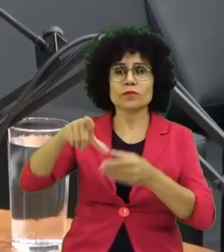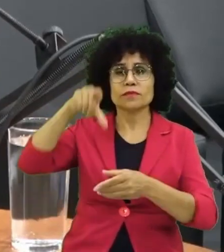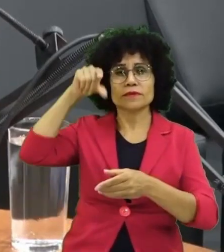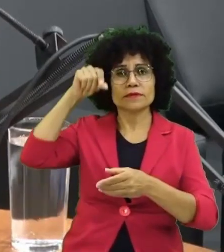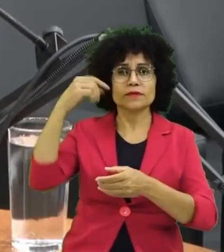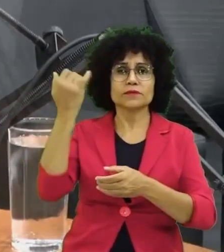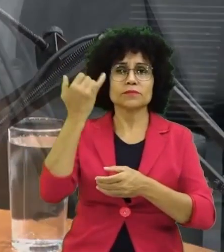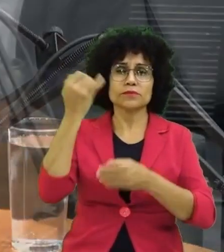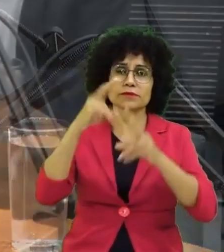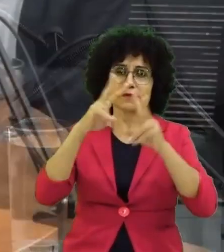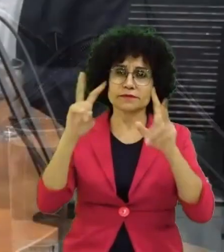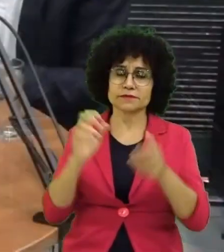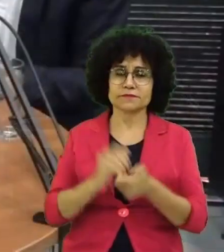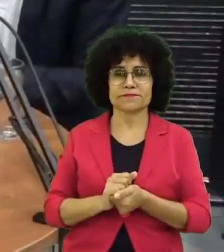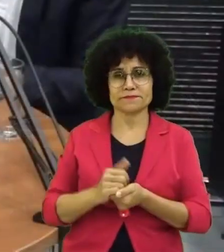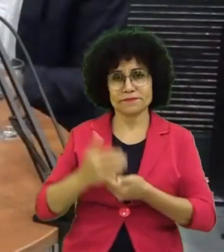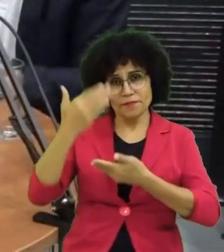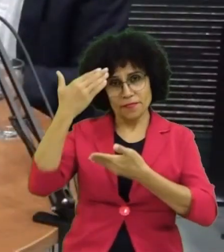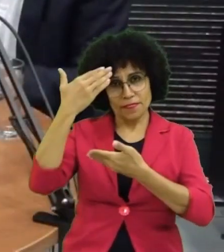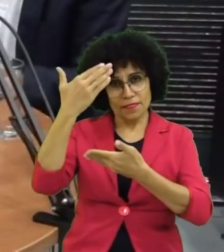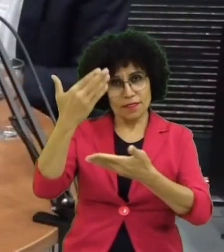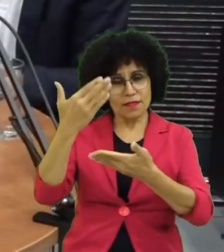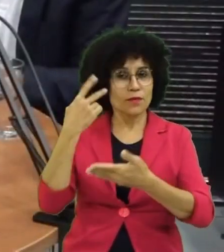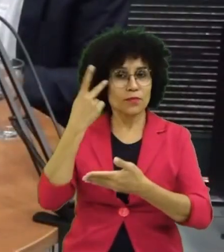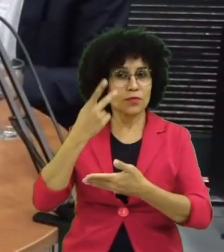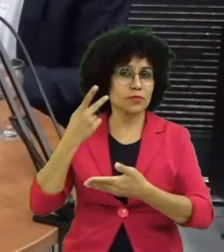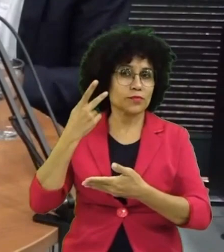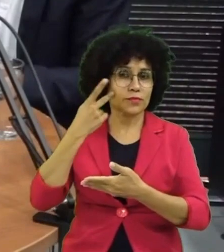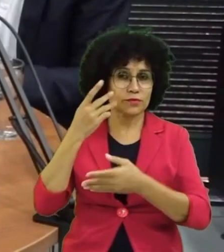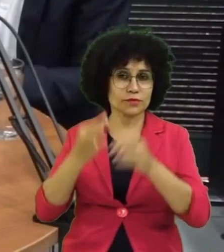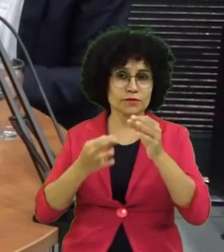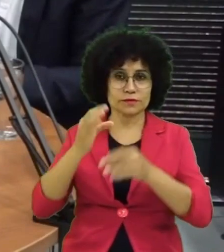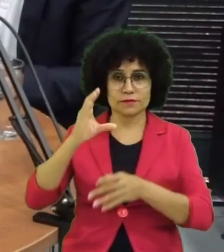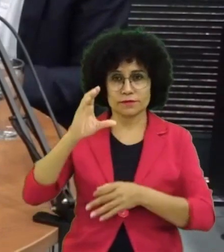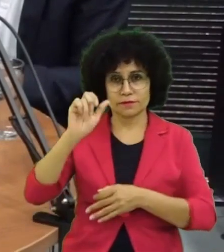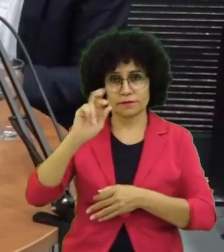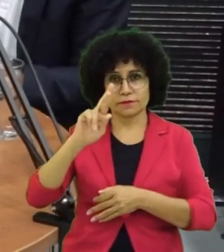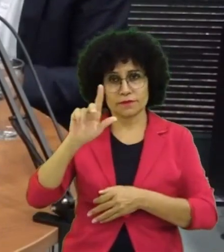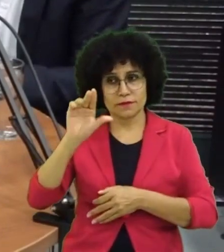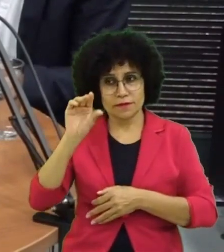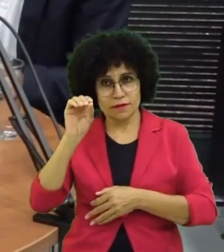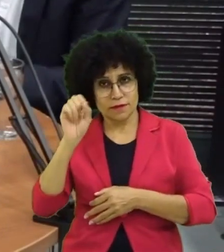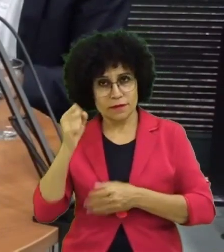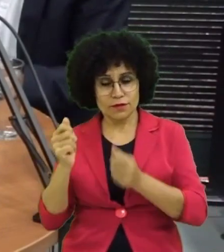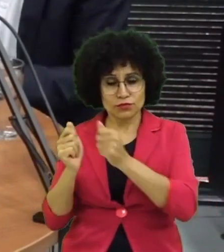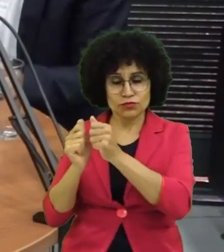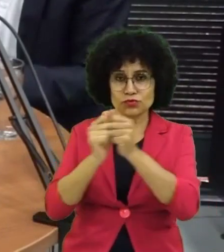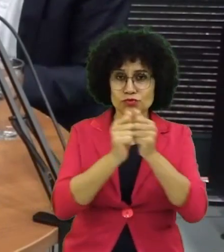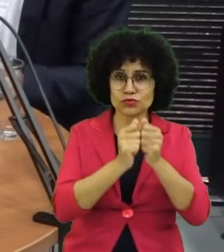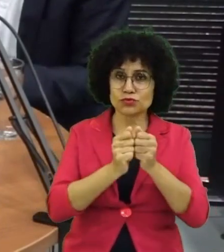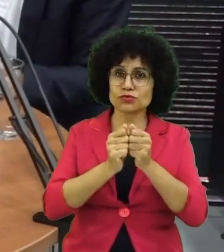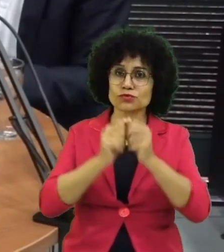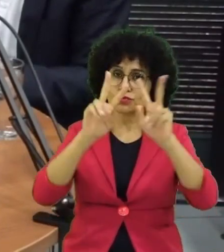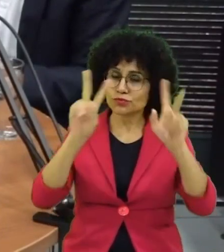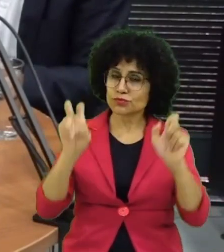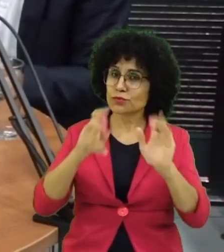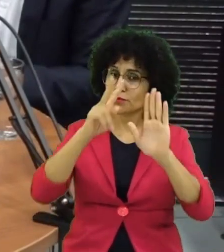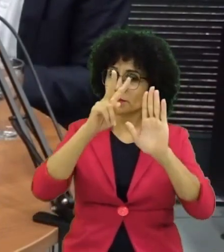assunto. Então, agradecemos ao promotor de justiça Carlos Eduardo Silva, que esteve aqui conosco falando sobre este